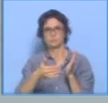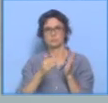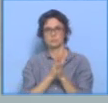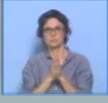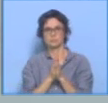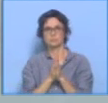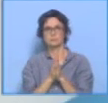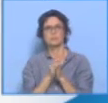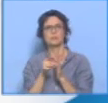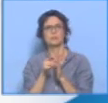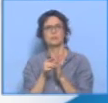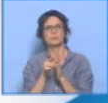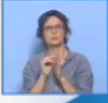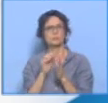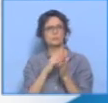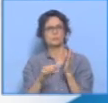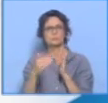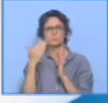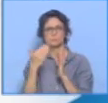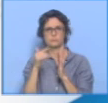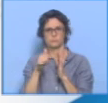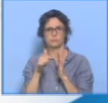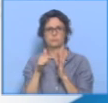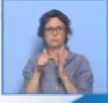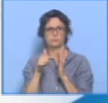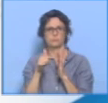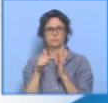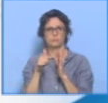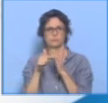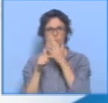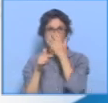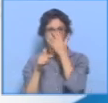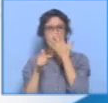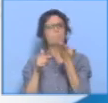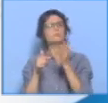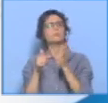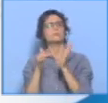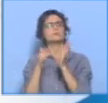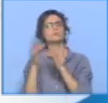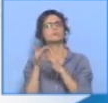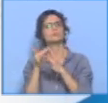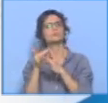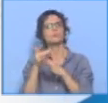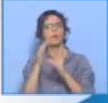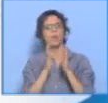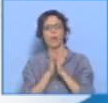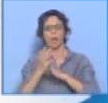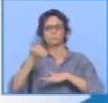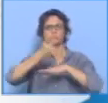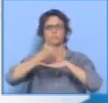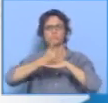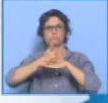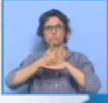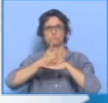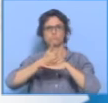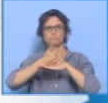Epístola aos Colossenses, no capítulo 1, como é apresentado Jesus, cabeça da Igreja, que é o seu corpo. Pois,